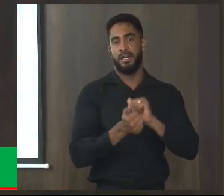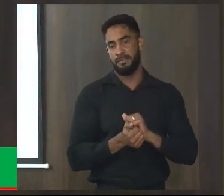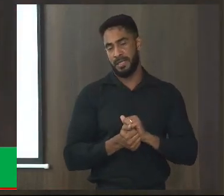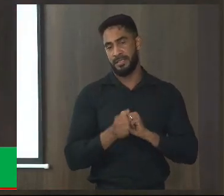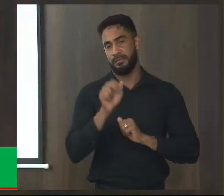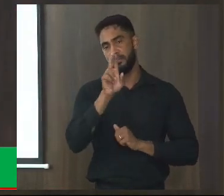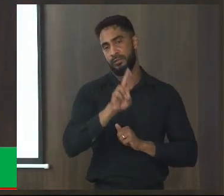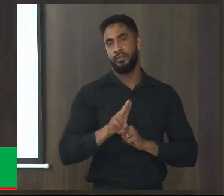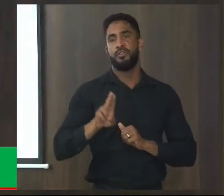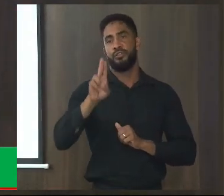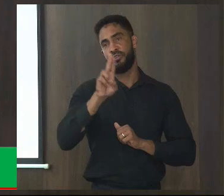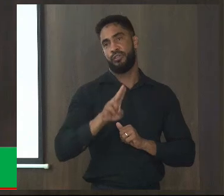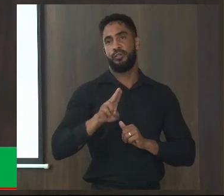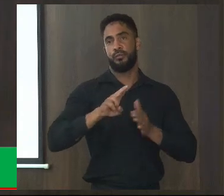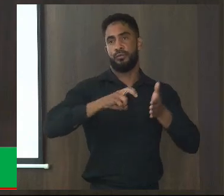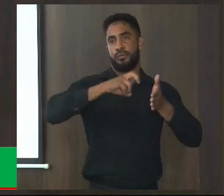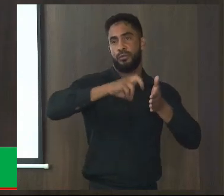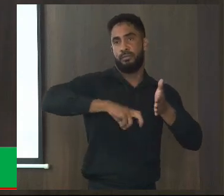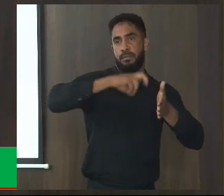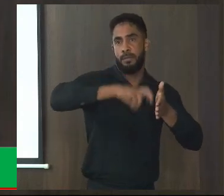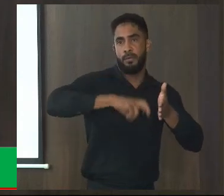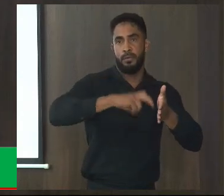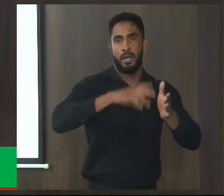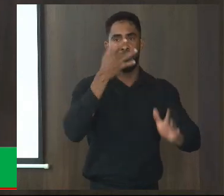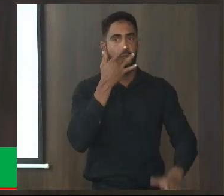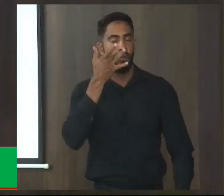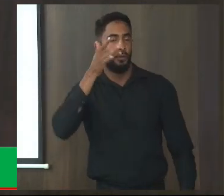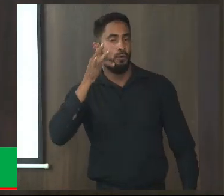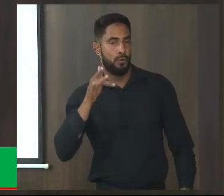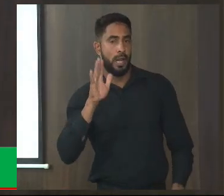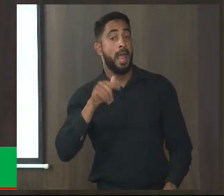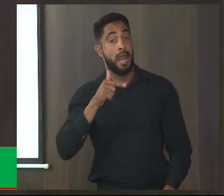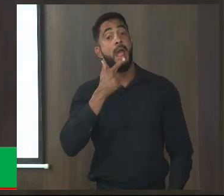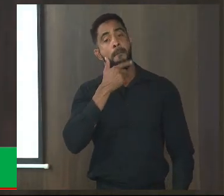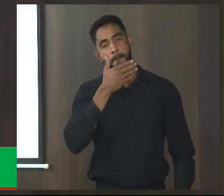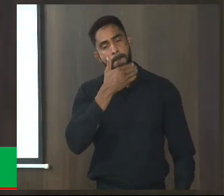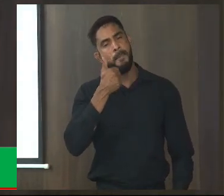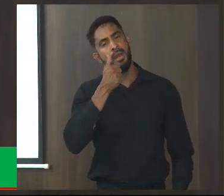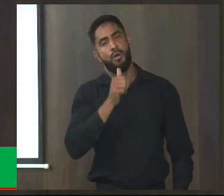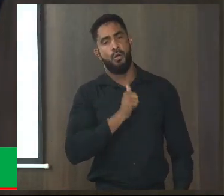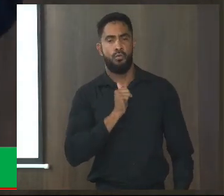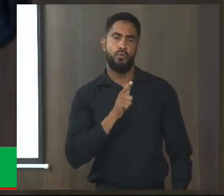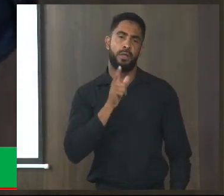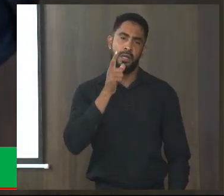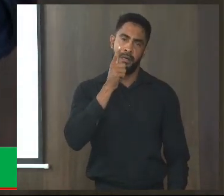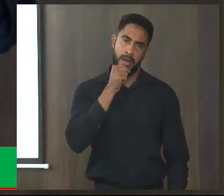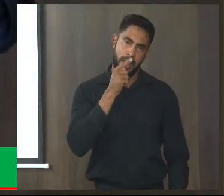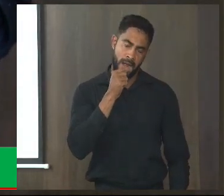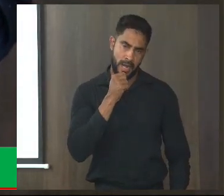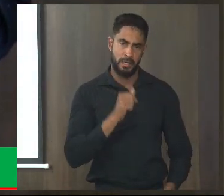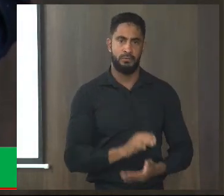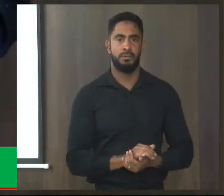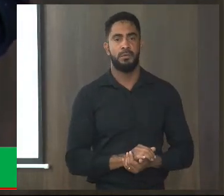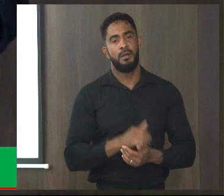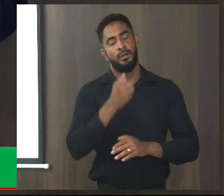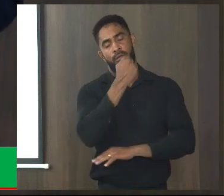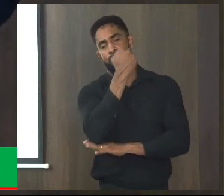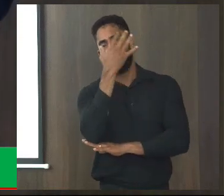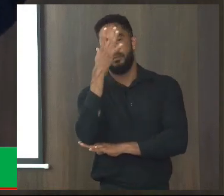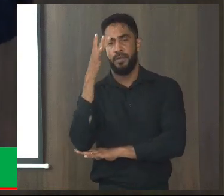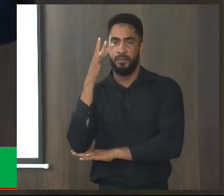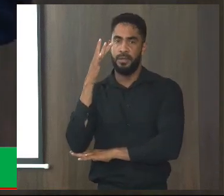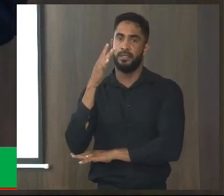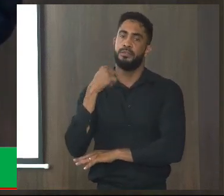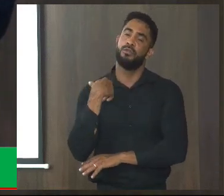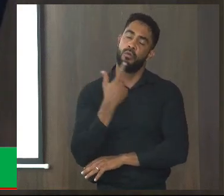dizer que é melhor do que uma mineração à água, que melhora muita coisa com o meio ambiente. Mas